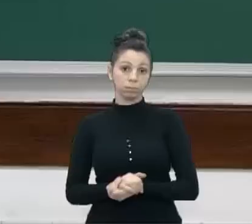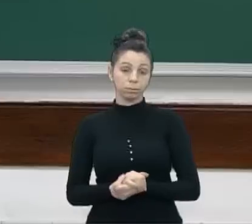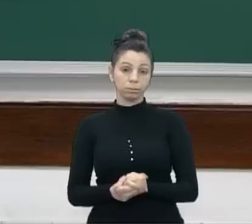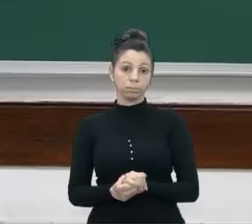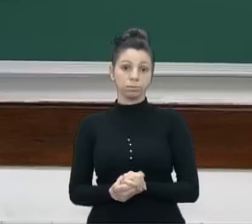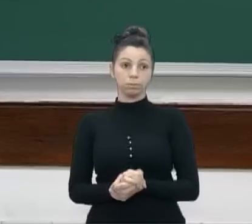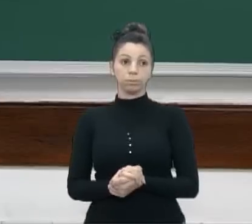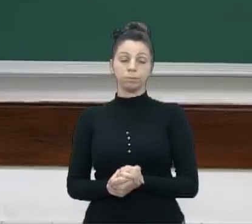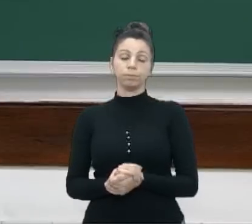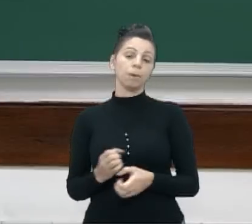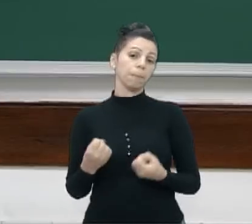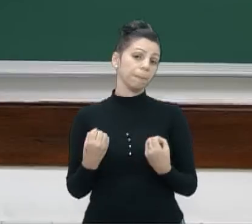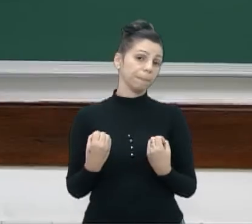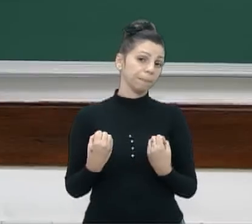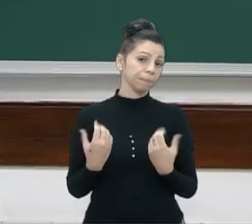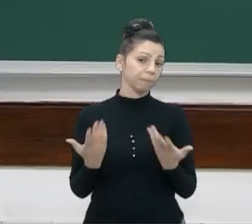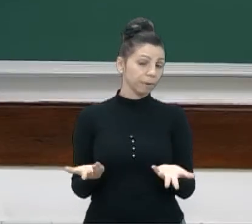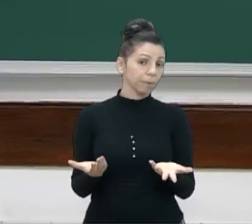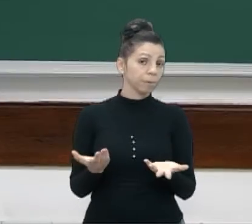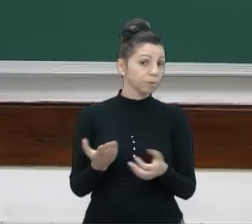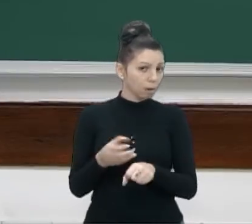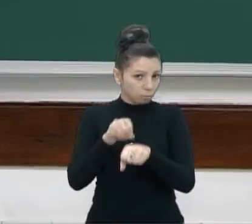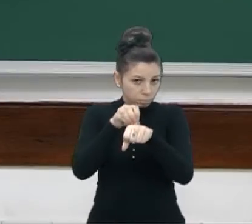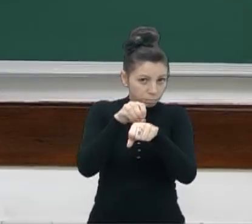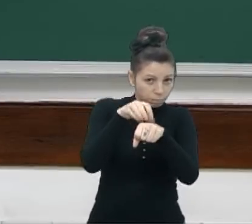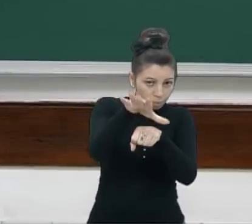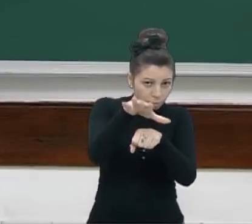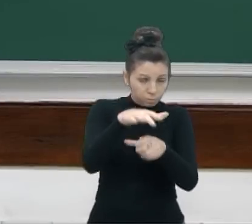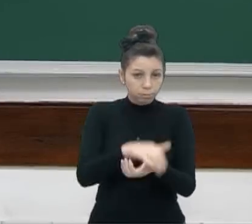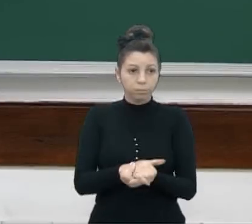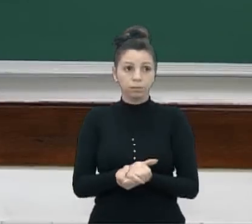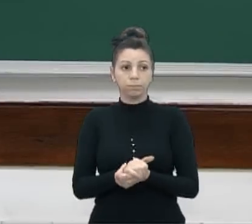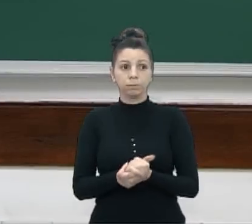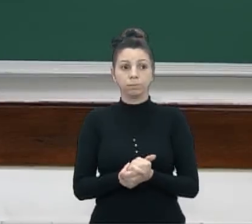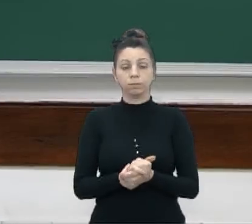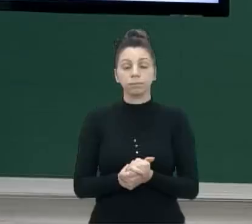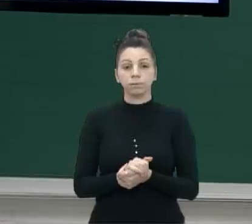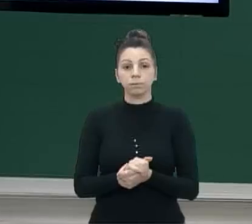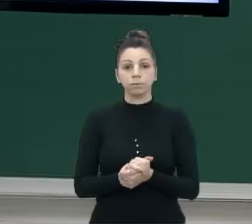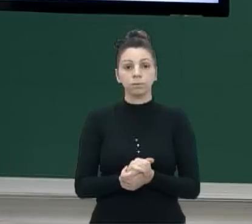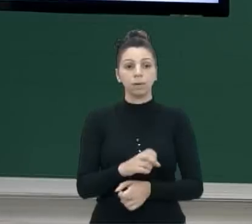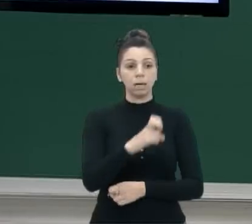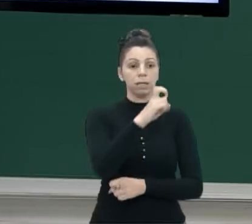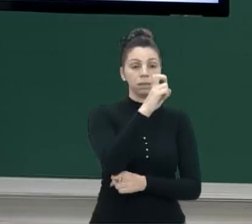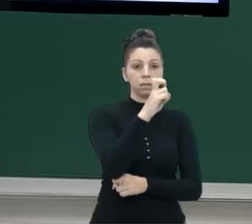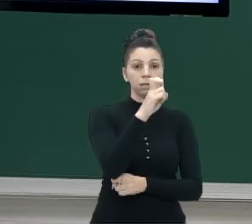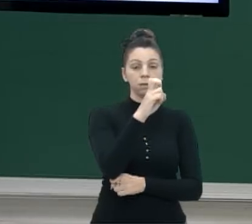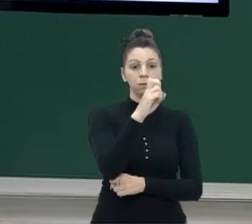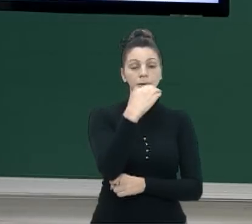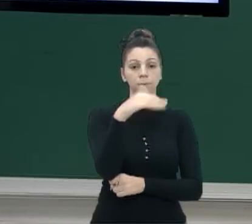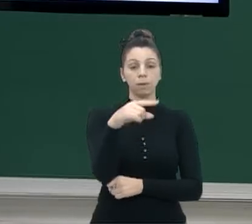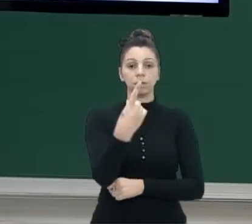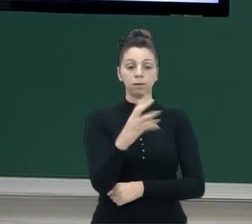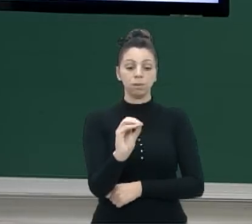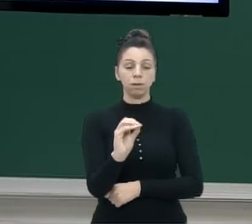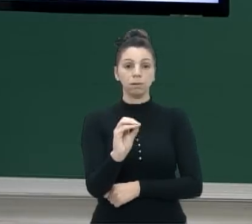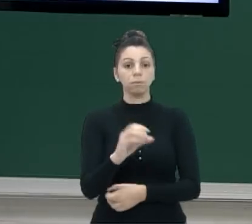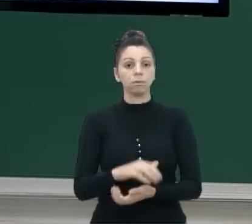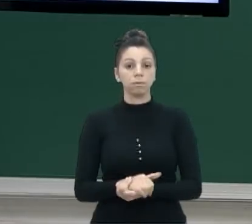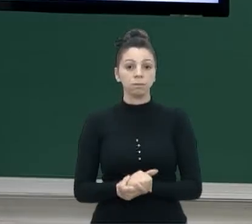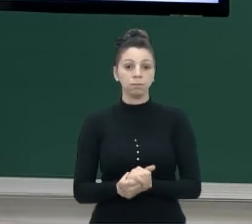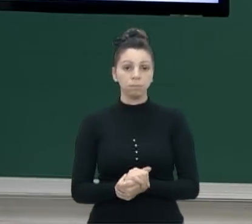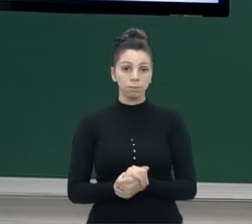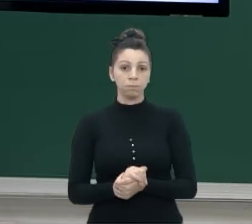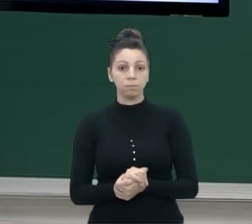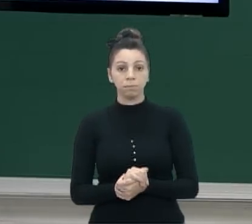ok? Bom, já tem uma dica. 5 é metade de 10. Então, eu já sei que